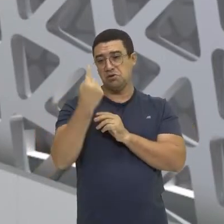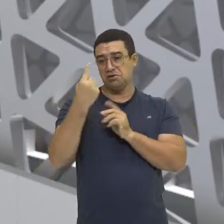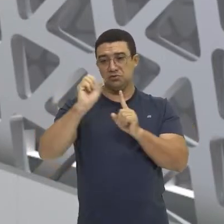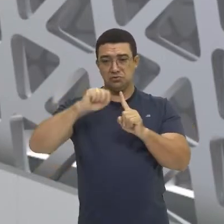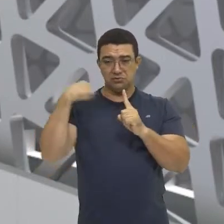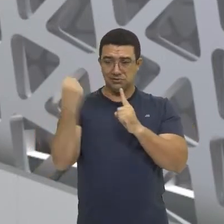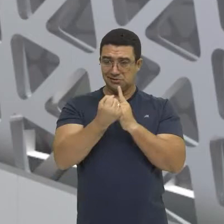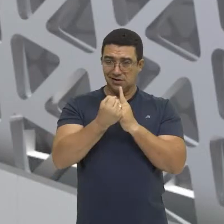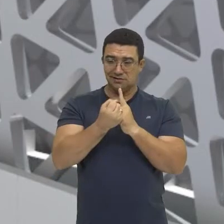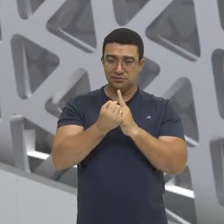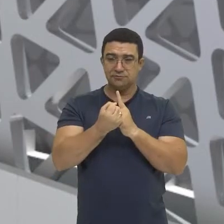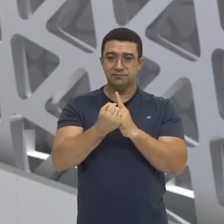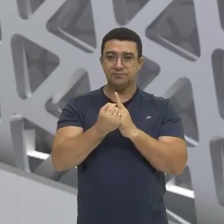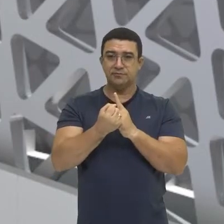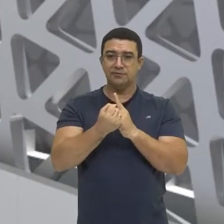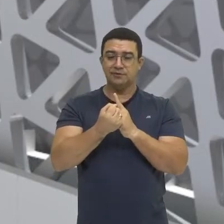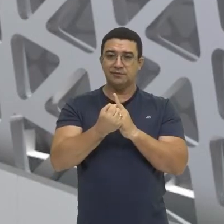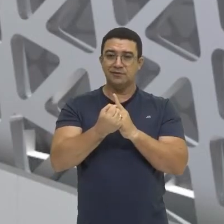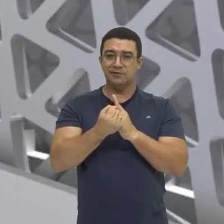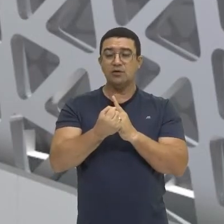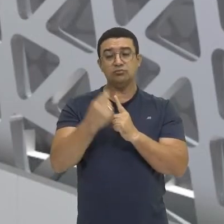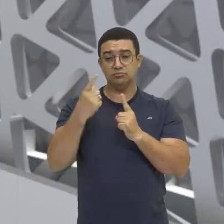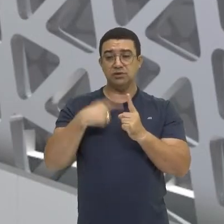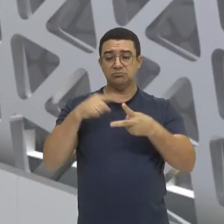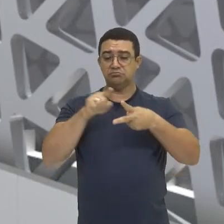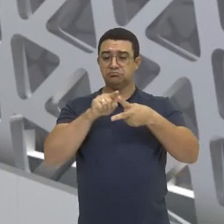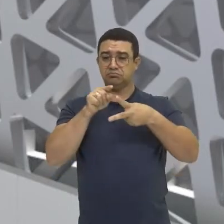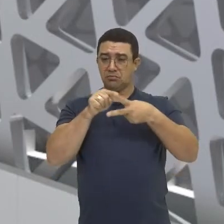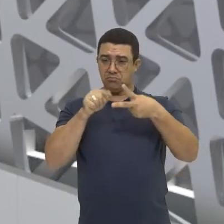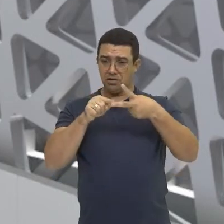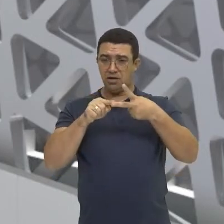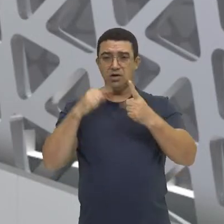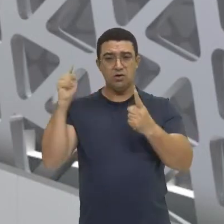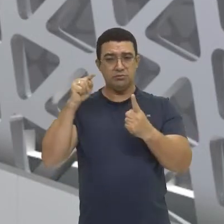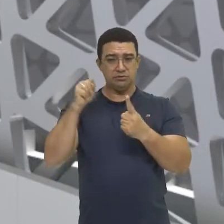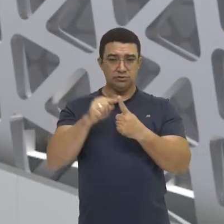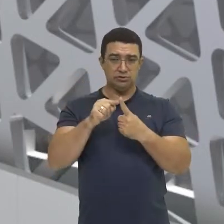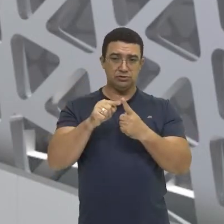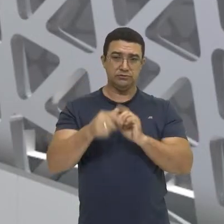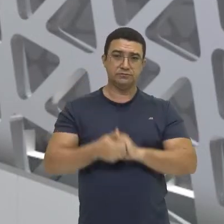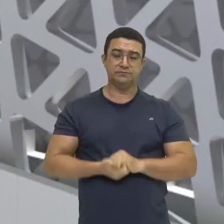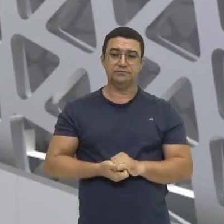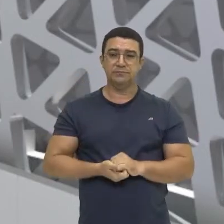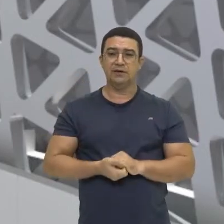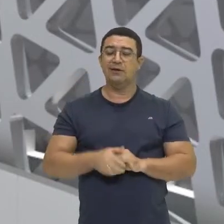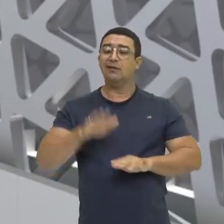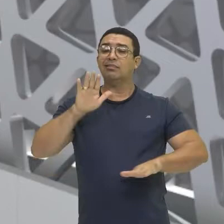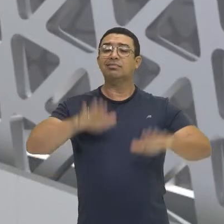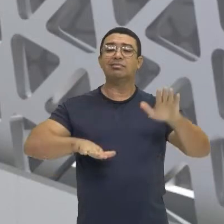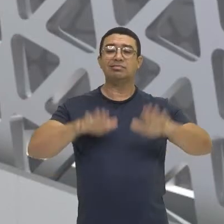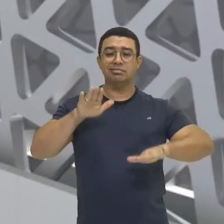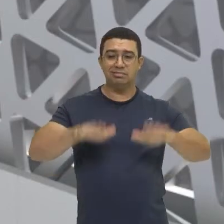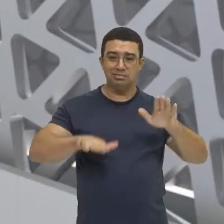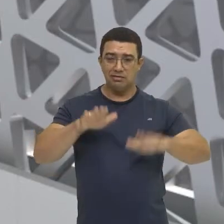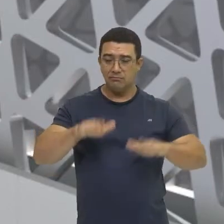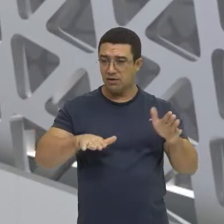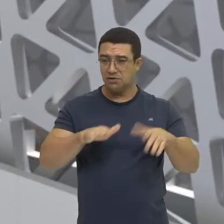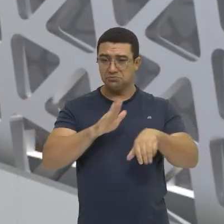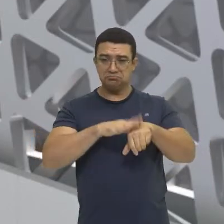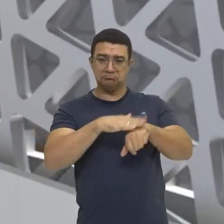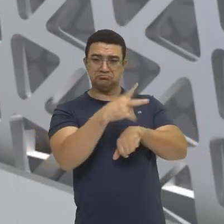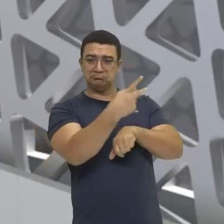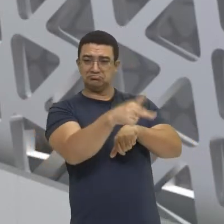ter esses dois objetivos e mais, e outros, né? Depende do poeta,